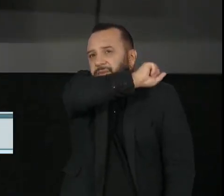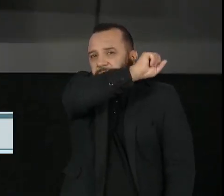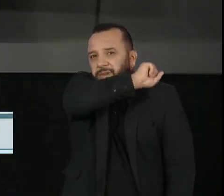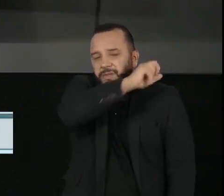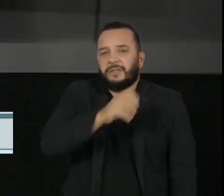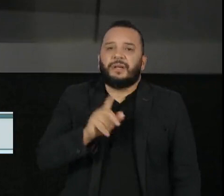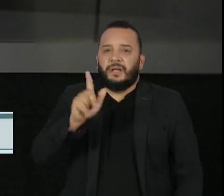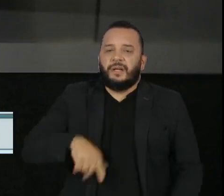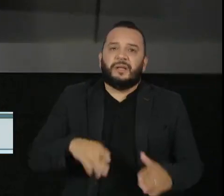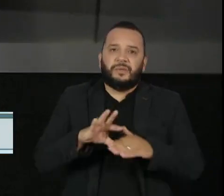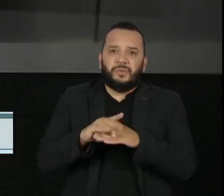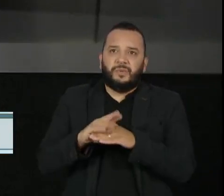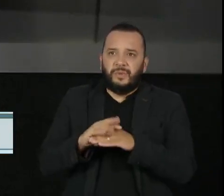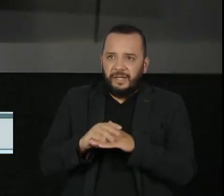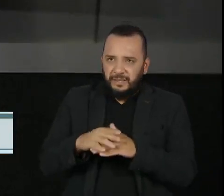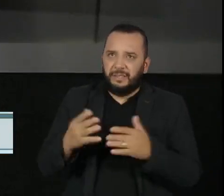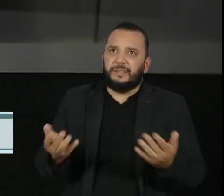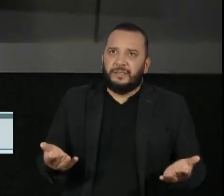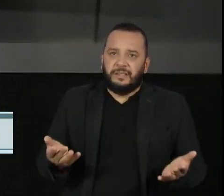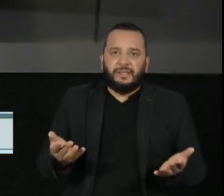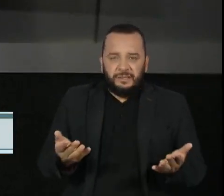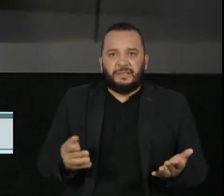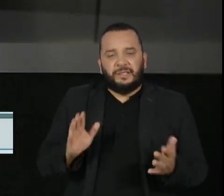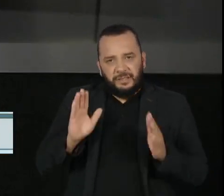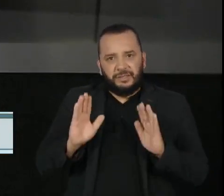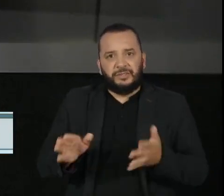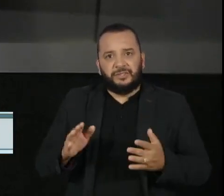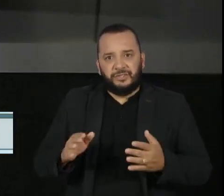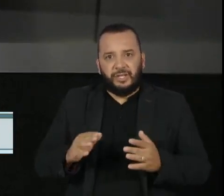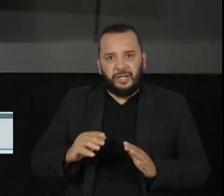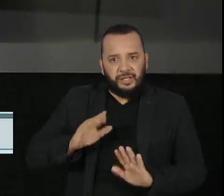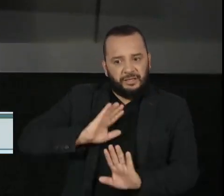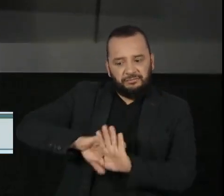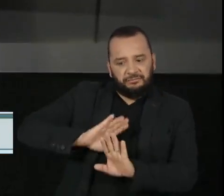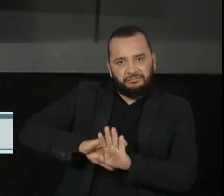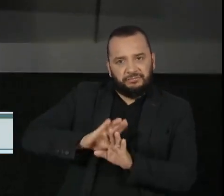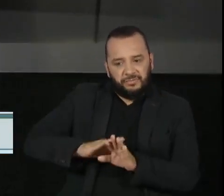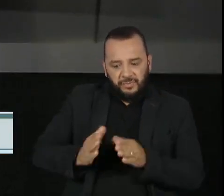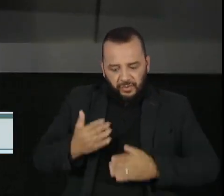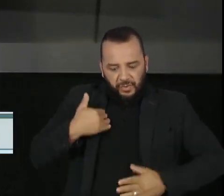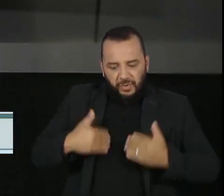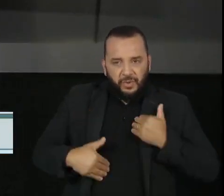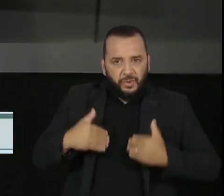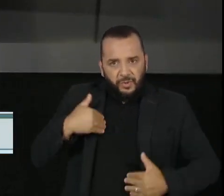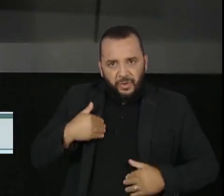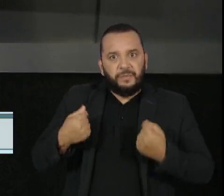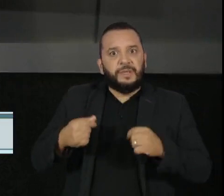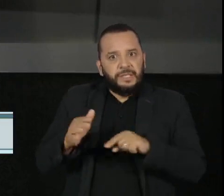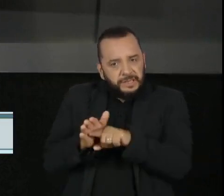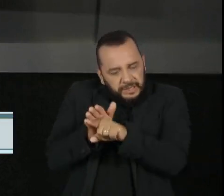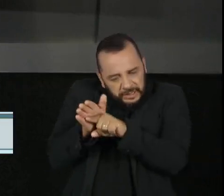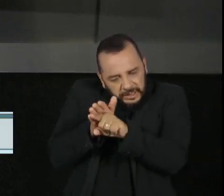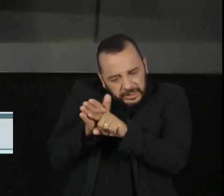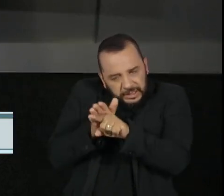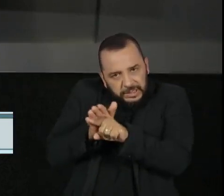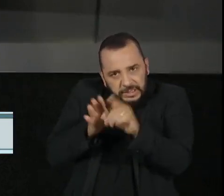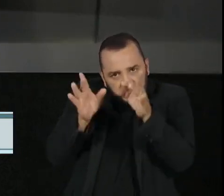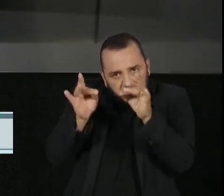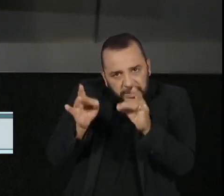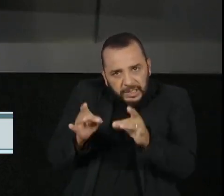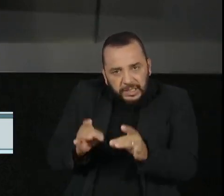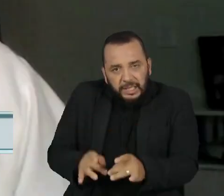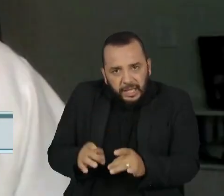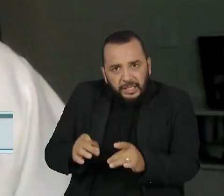que se instala de forma insidiosa e precisa de uma investigação médica a partir dos